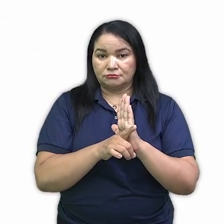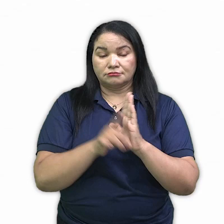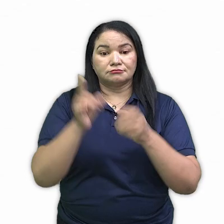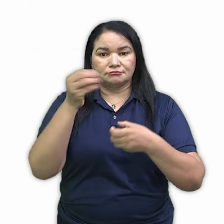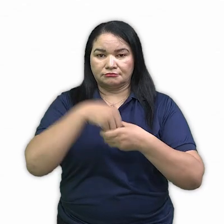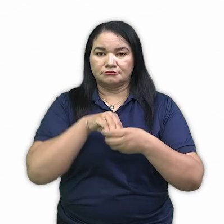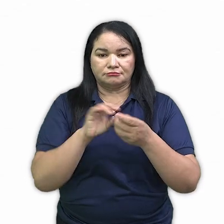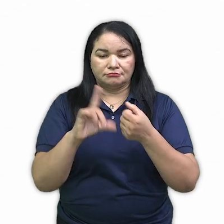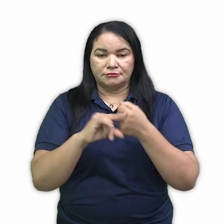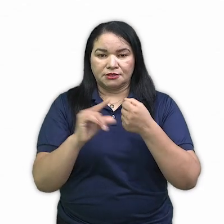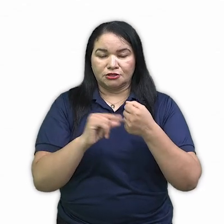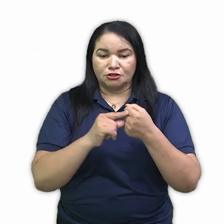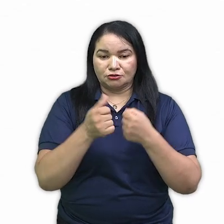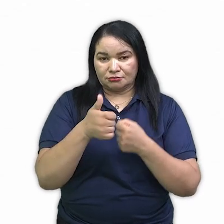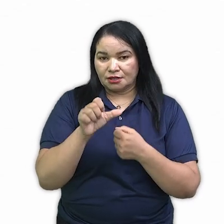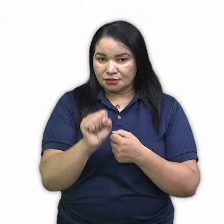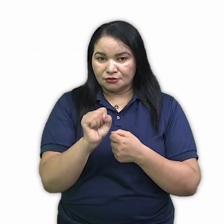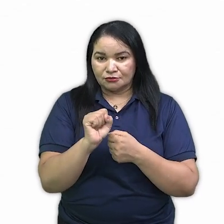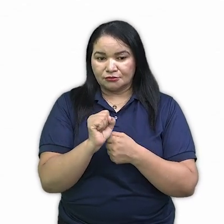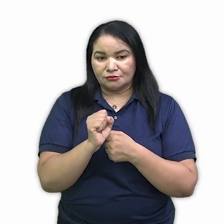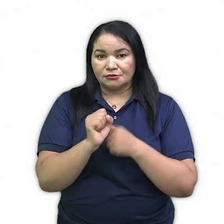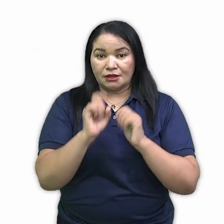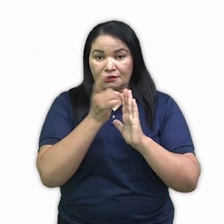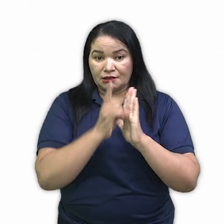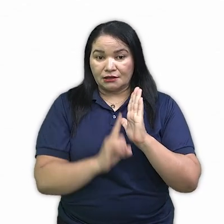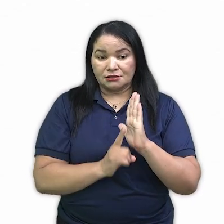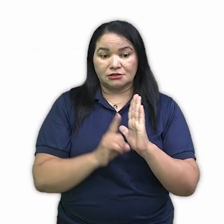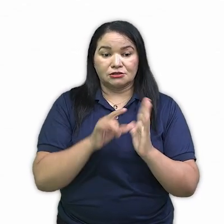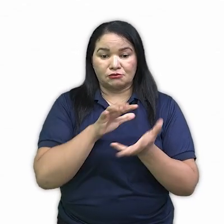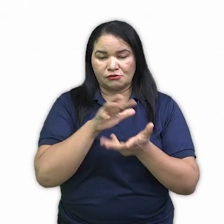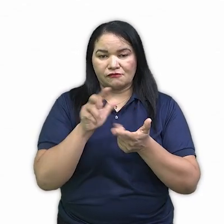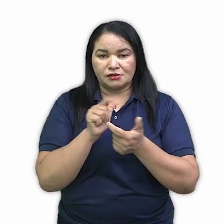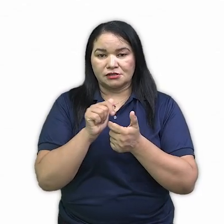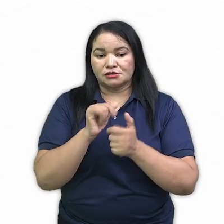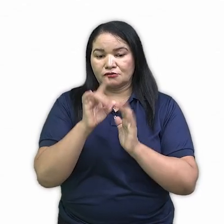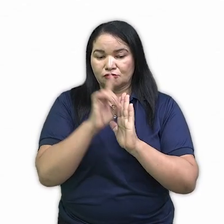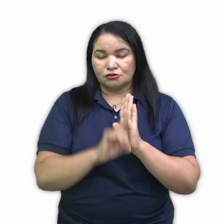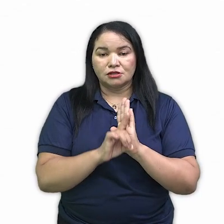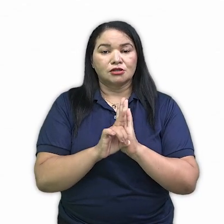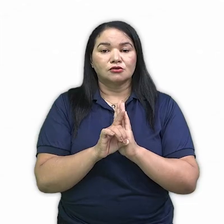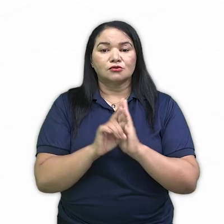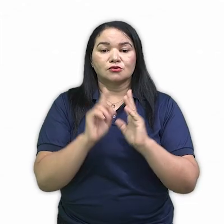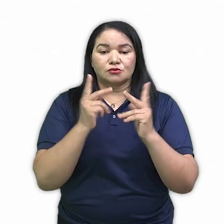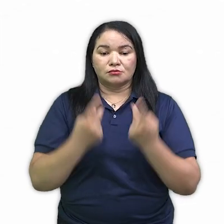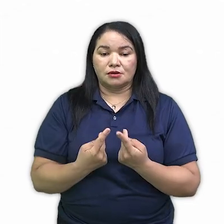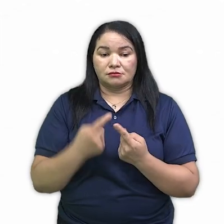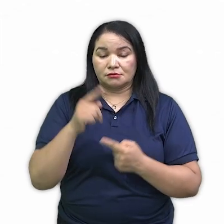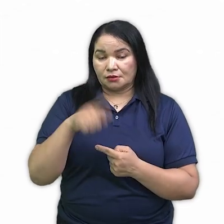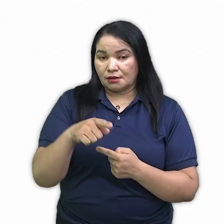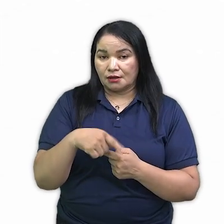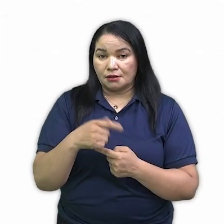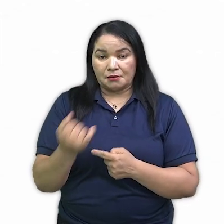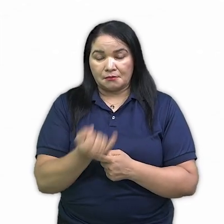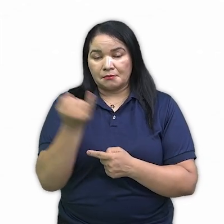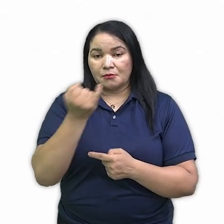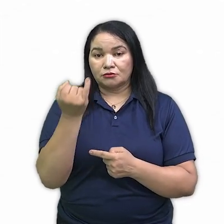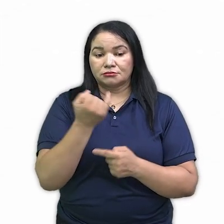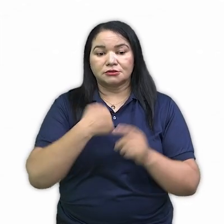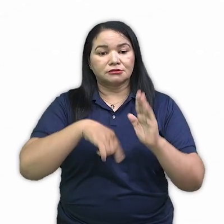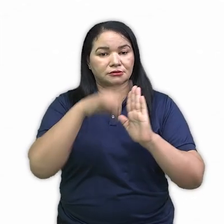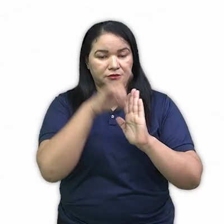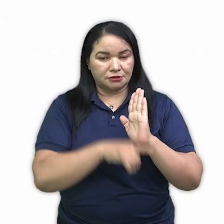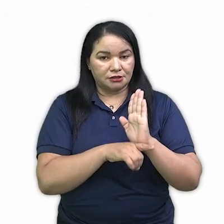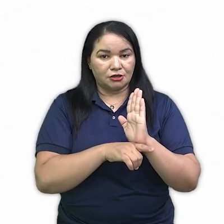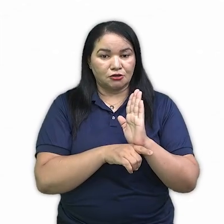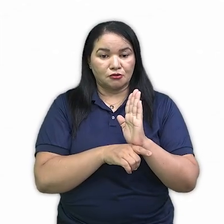olha lá, está no artigo 18 da Declaração Universal dos Direitos Humanos, esteja estabelecida. É muito importante estar estabelecido